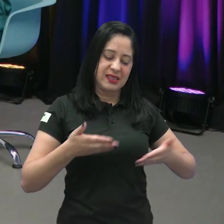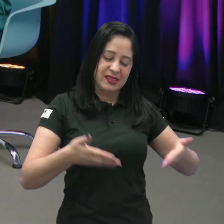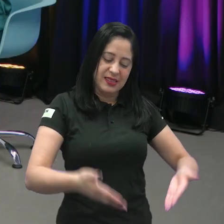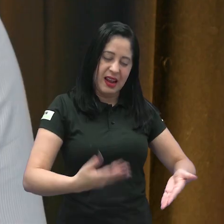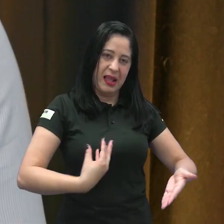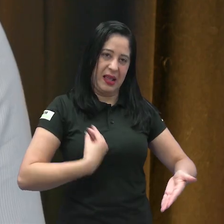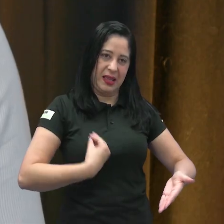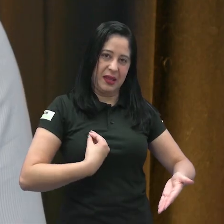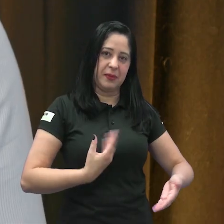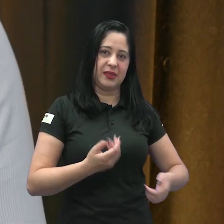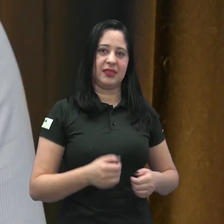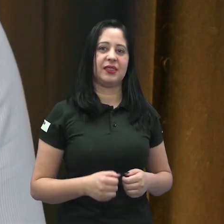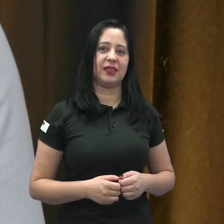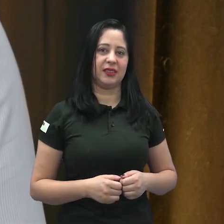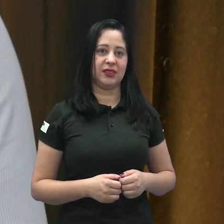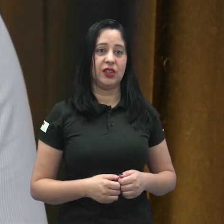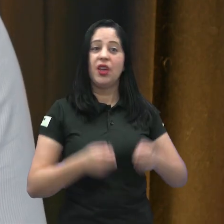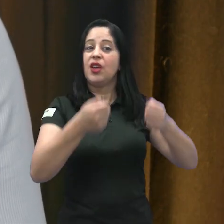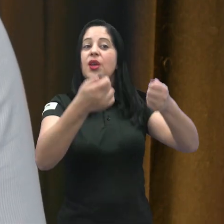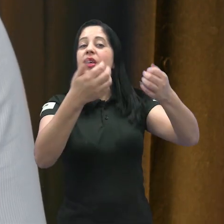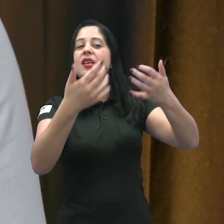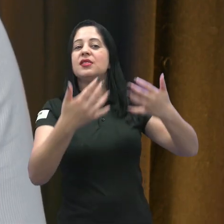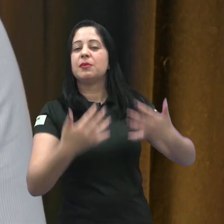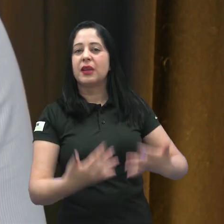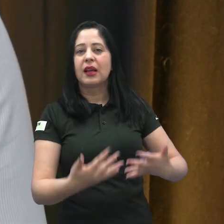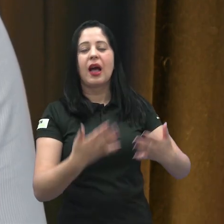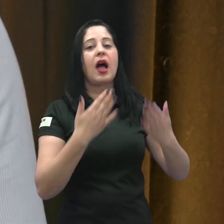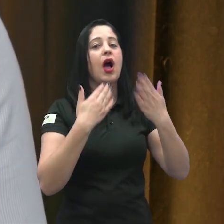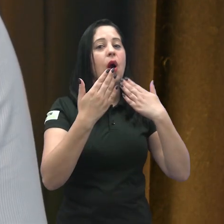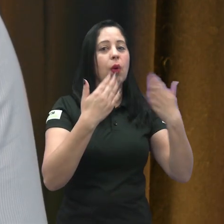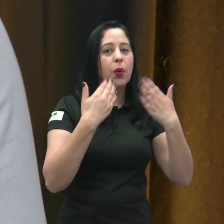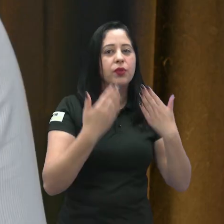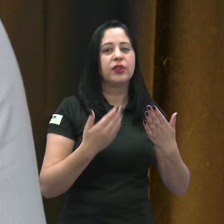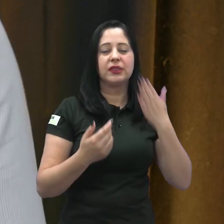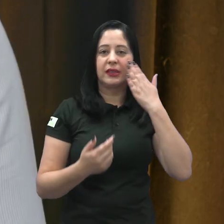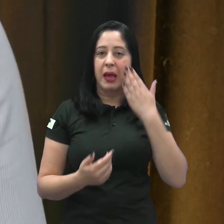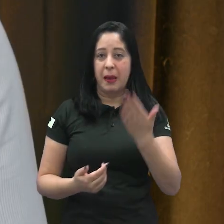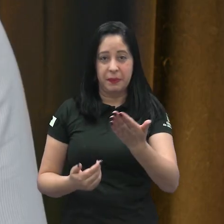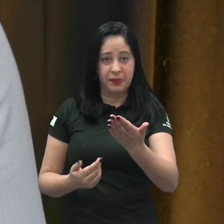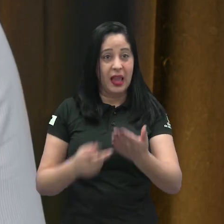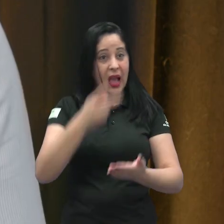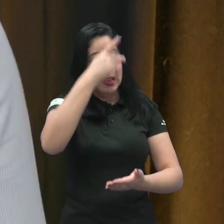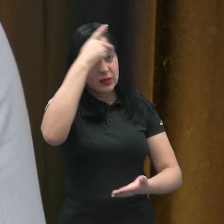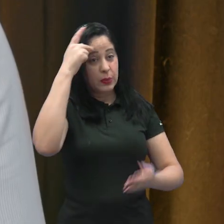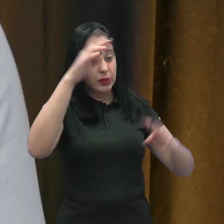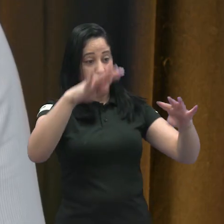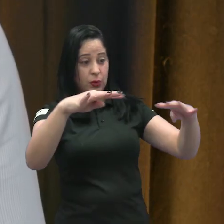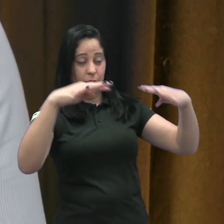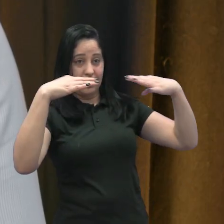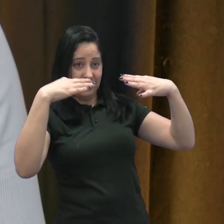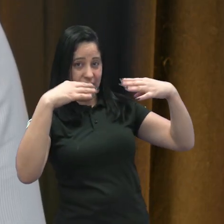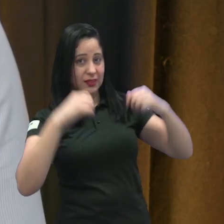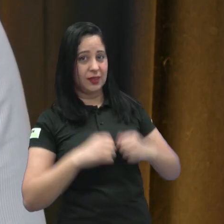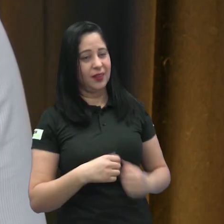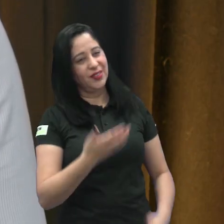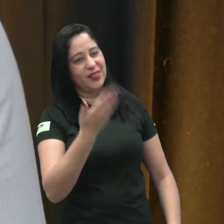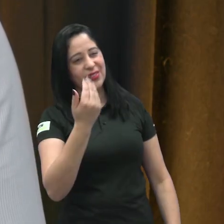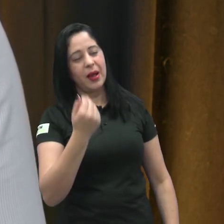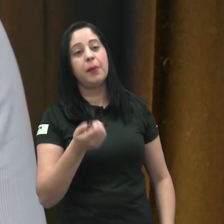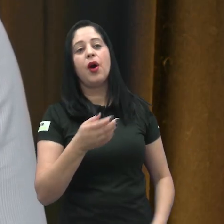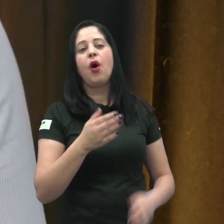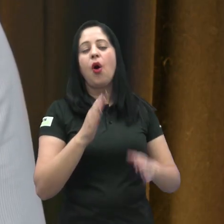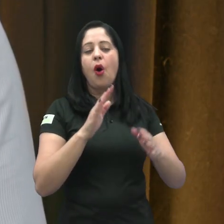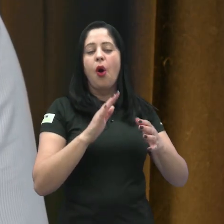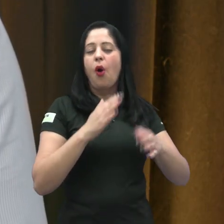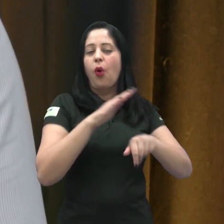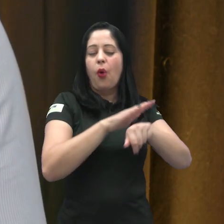uma satisfação para mim estar aqui, não é? Para falar com você, os telespectadores da TV Câmara,